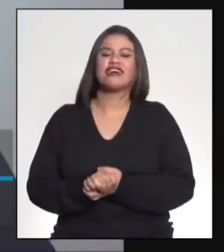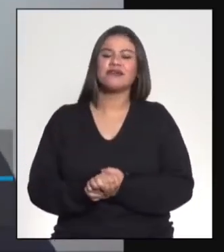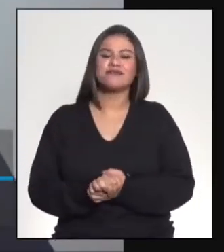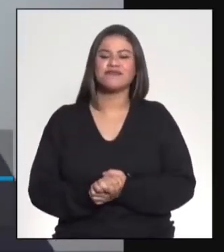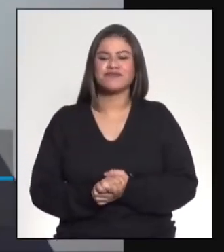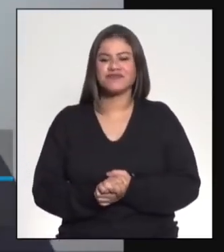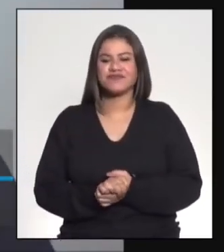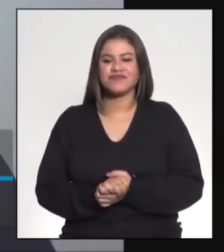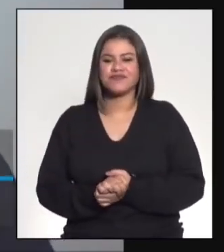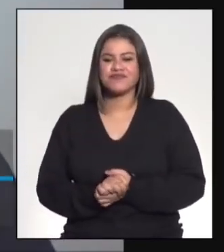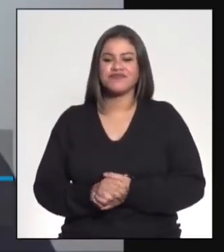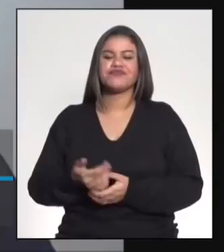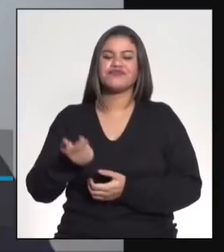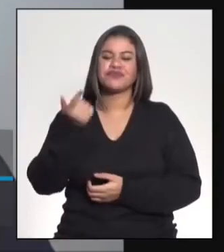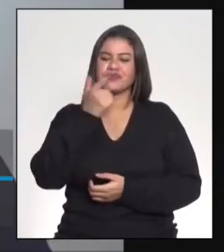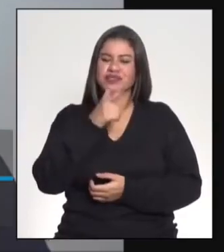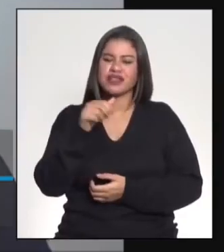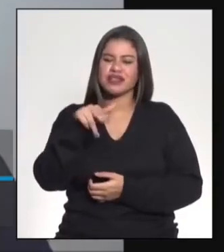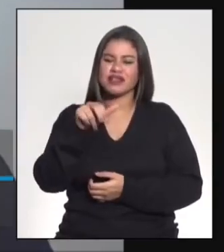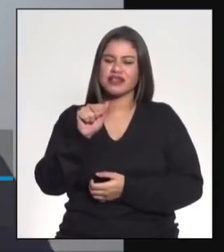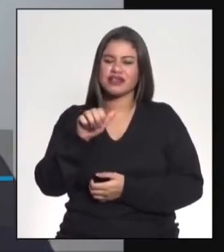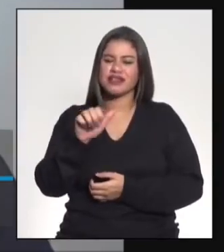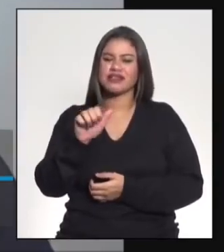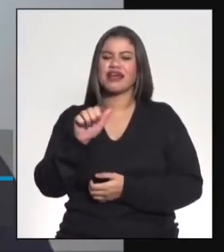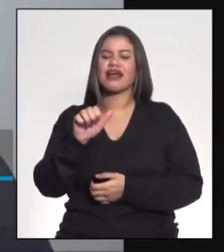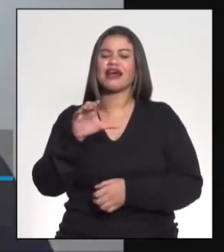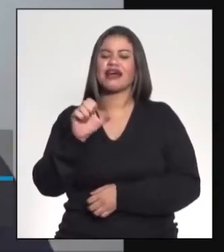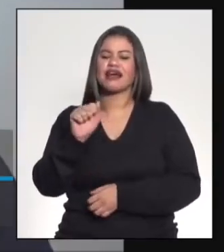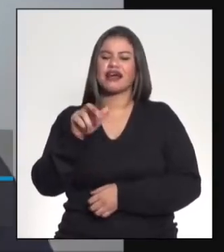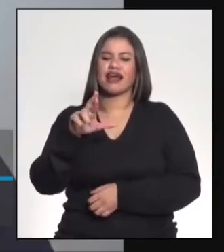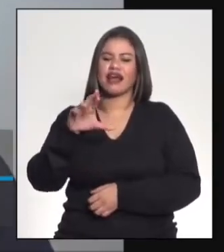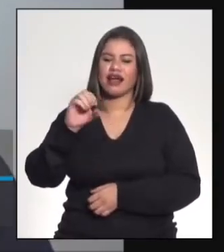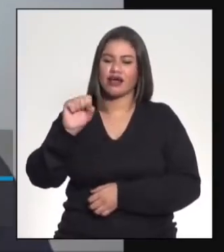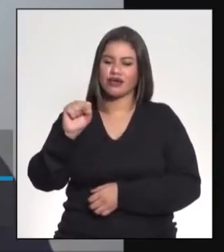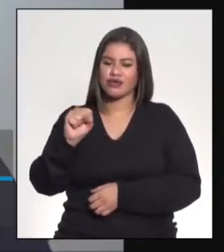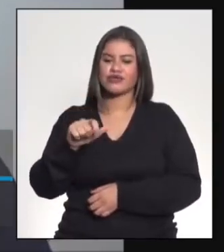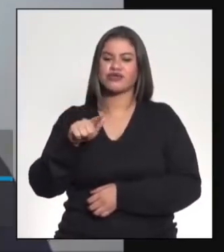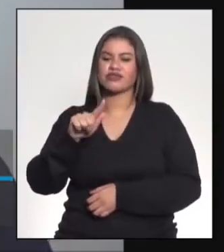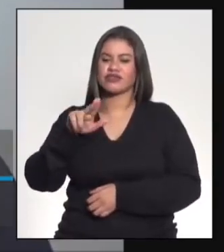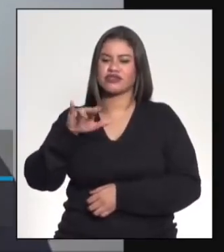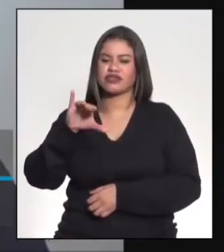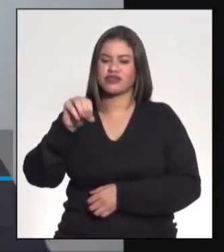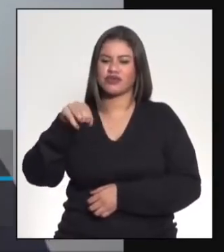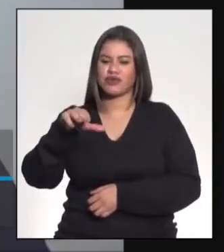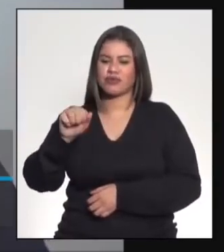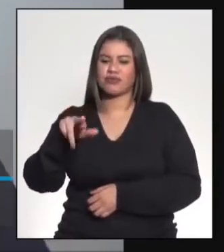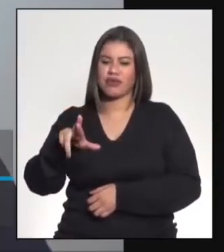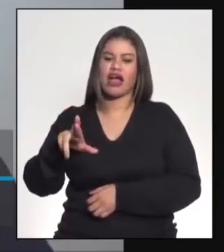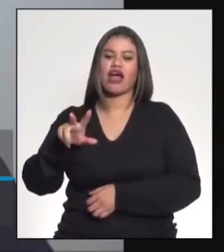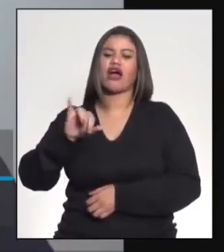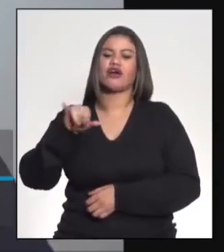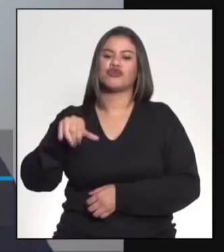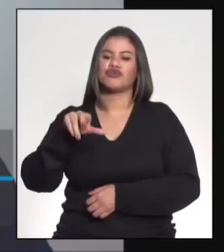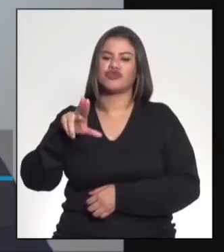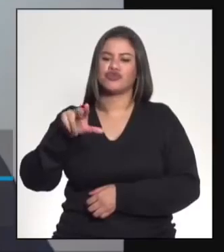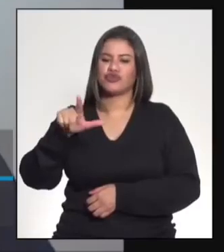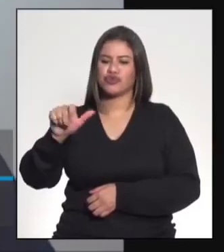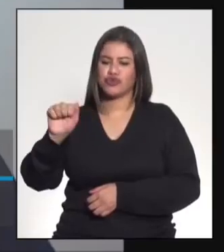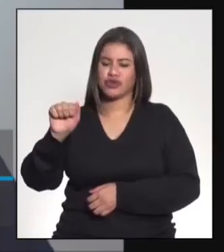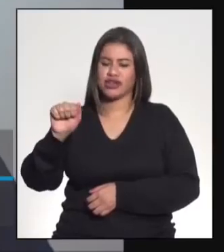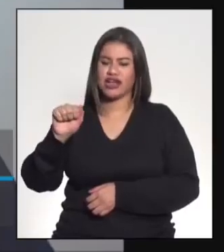conseguiram fazer. A Ana, o Carlos, Guiomar, a Júlia, todos conseguiram